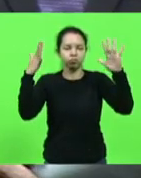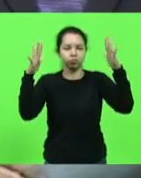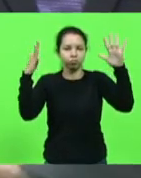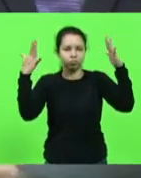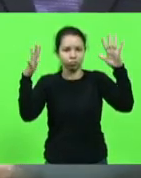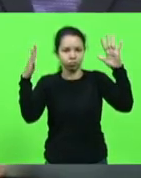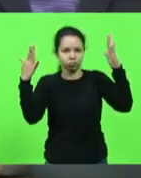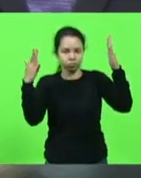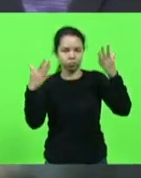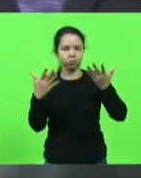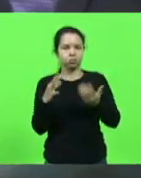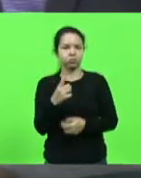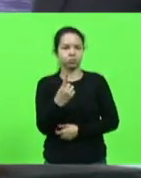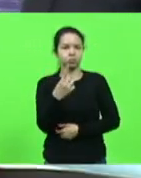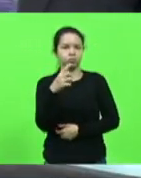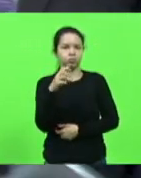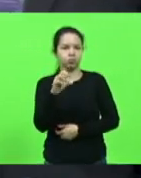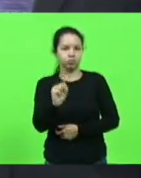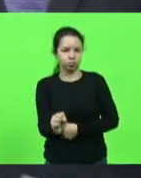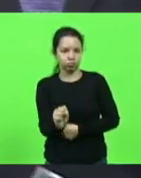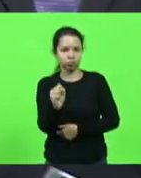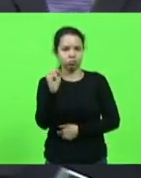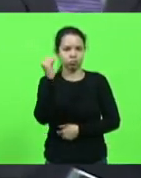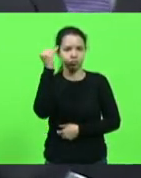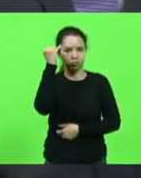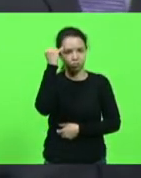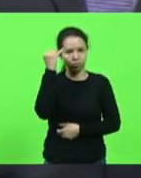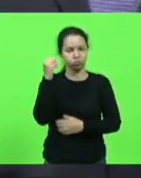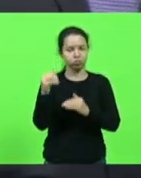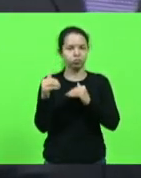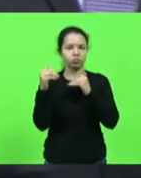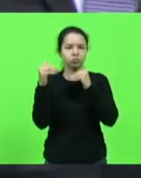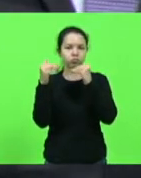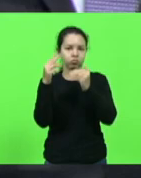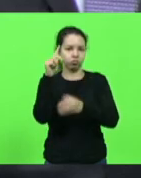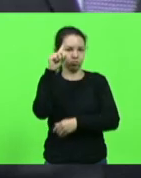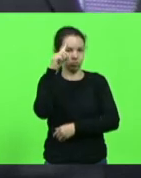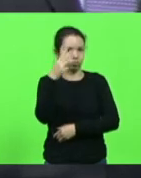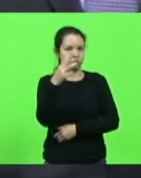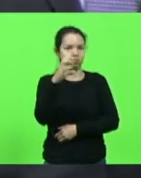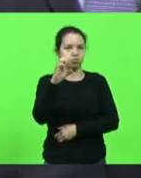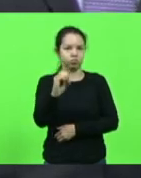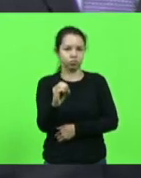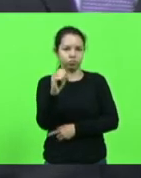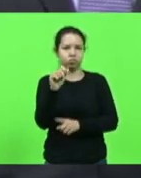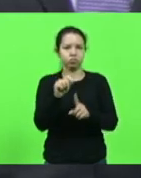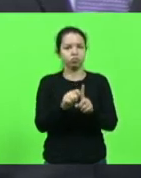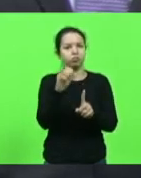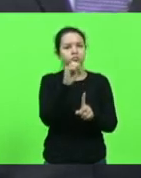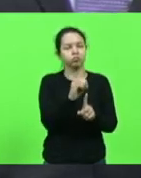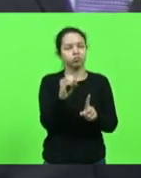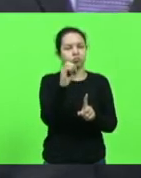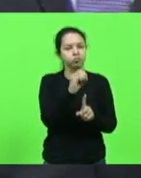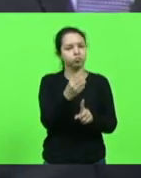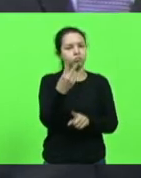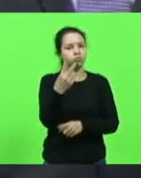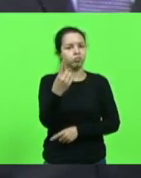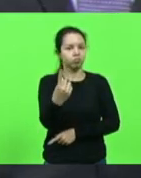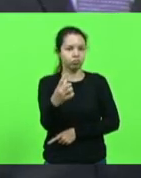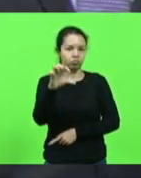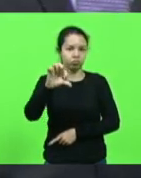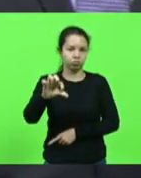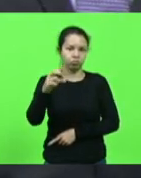reconhecimento aos 18 intelectuais que, no dia 30 de outubro de 1920, fundaram a